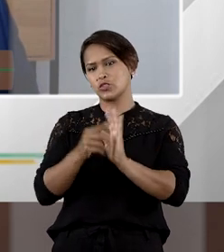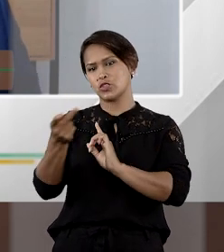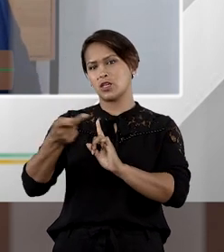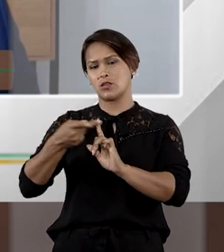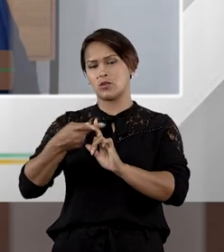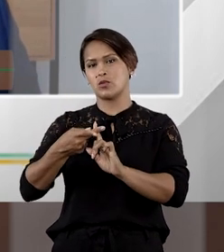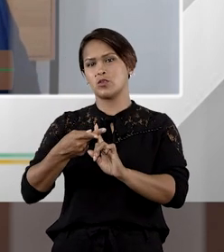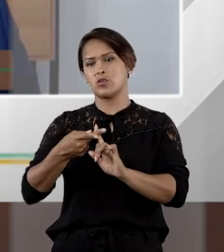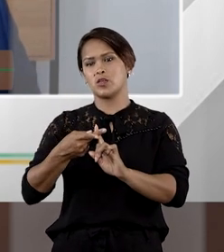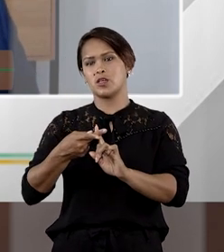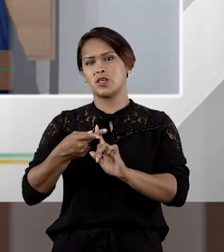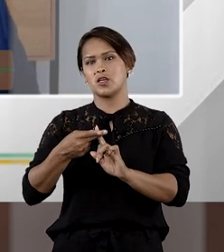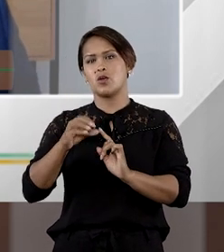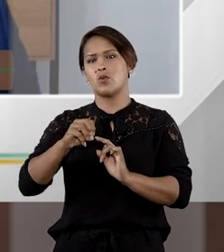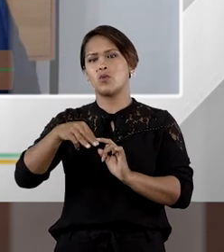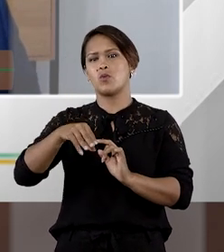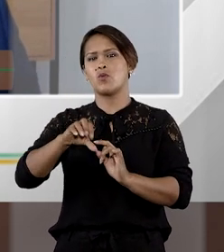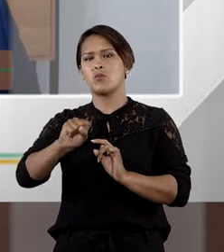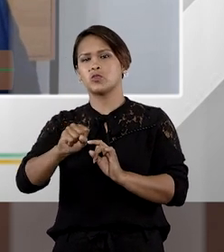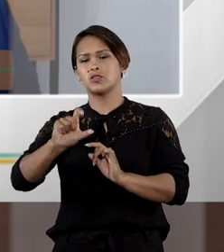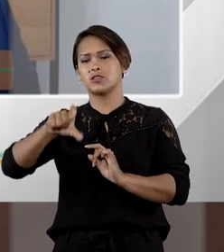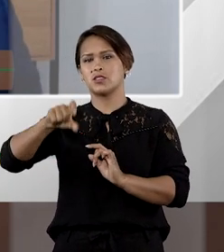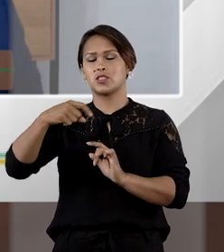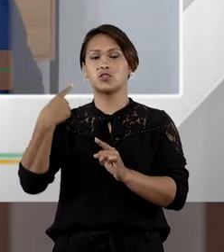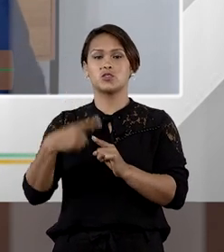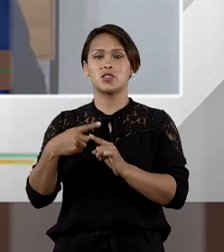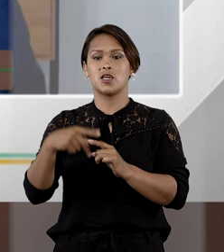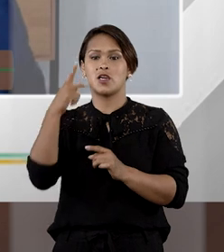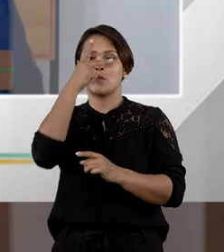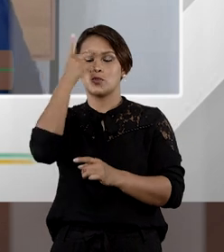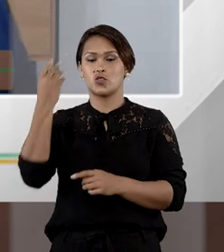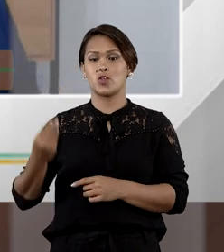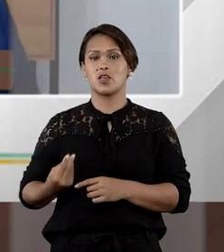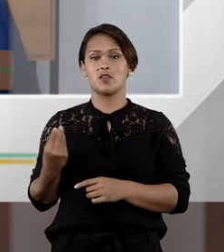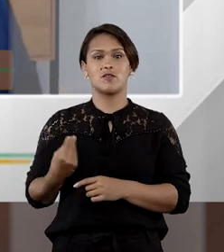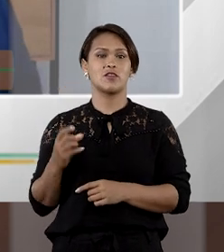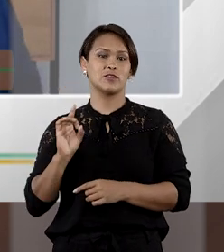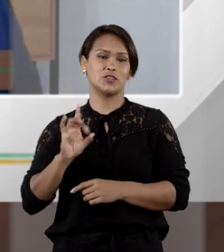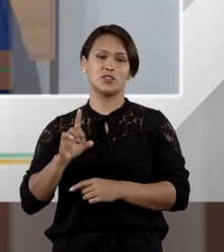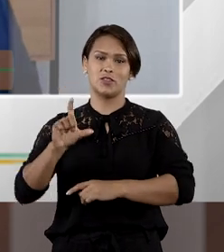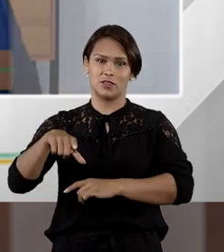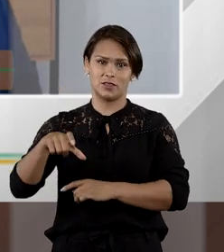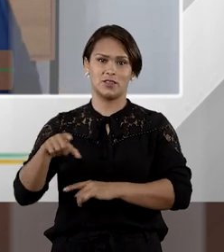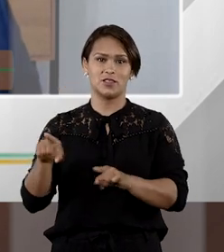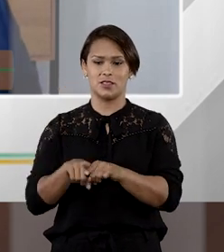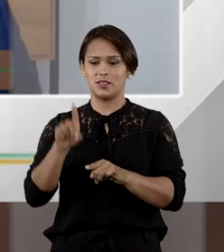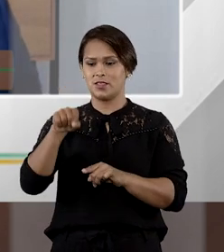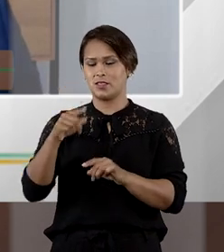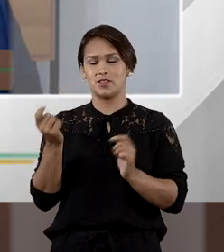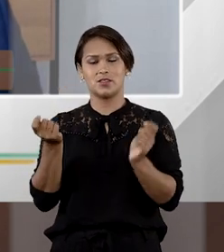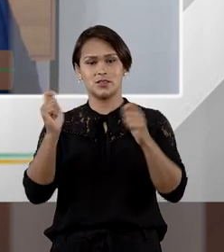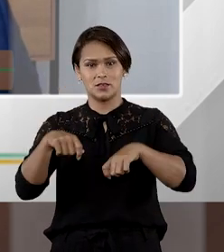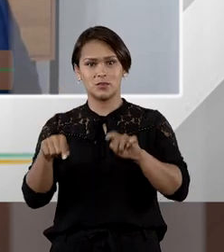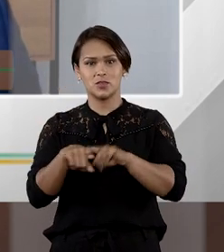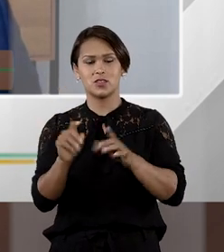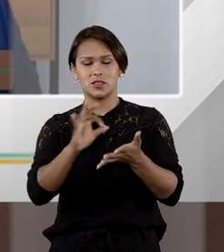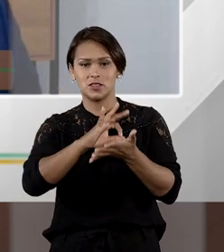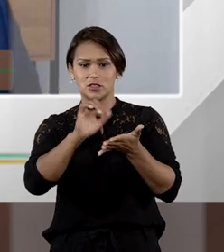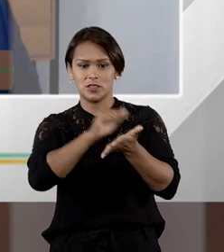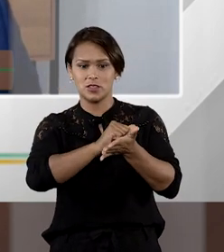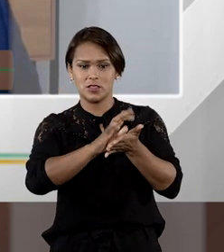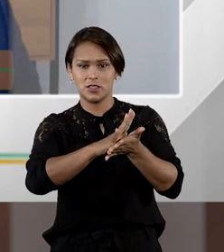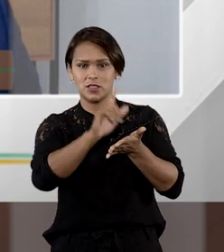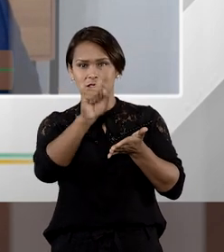Consumidor, que existe o homus créditos, né? A pessoa que vive com crédito. Então, essa possibilidade de inscrição